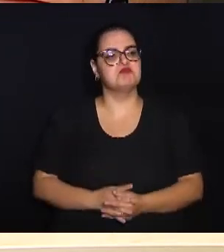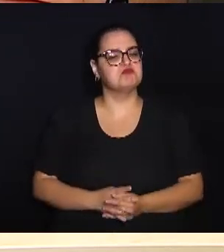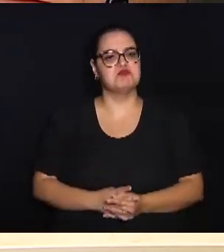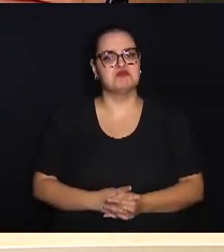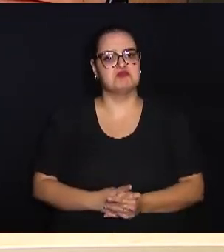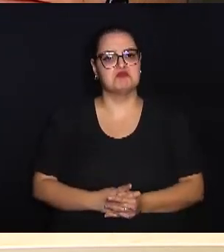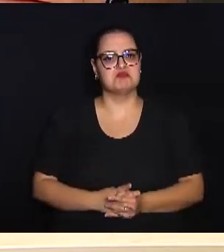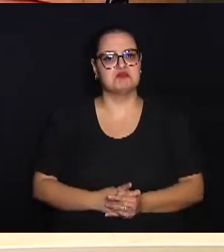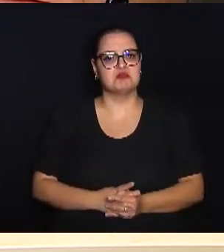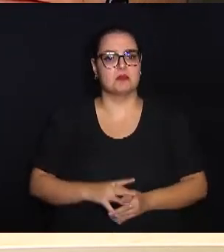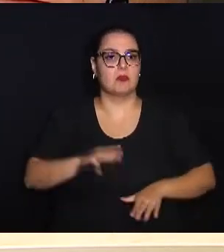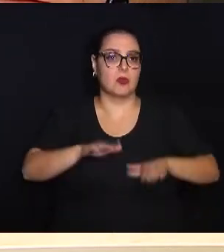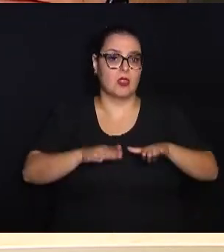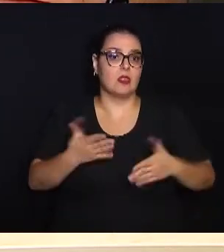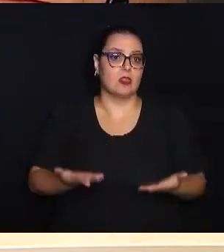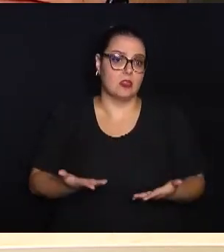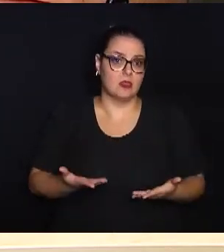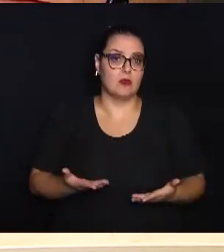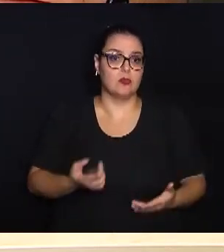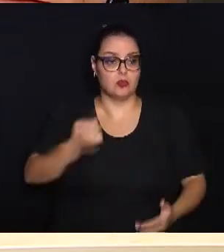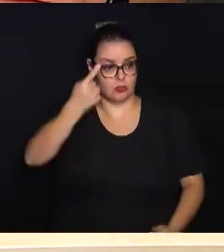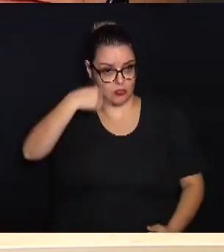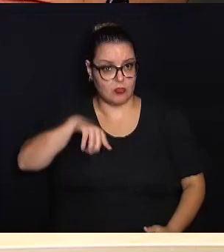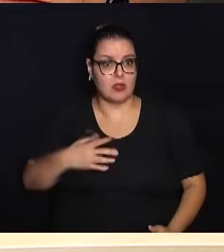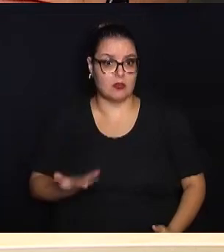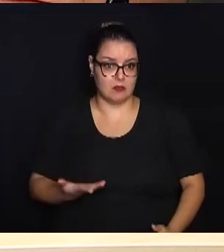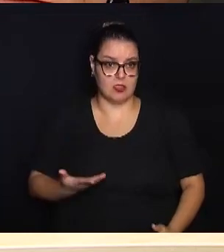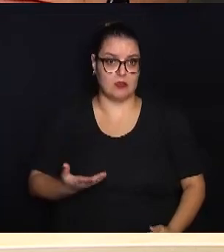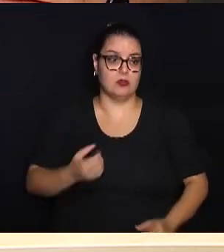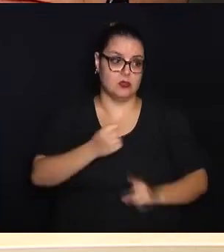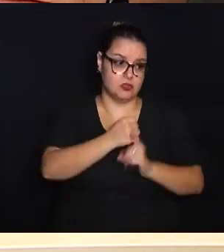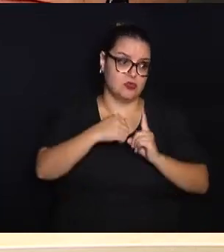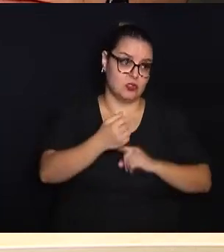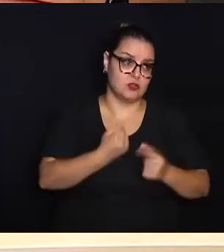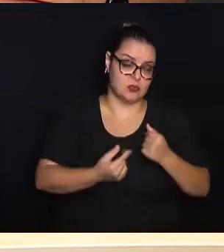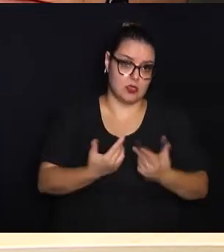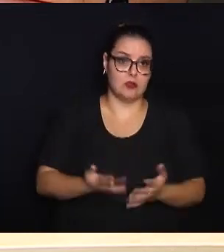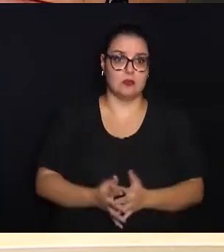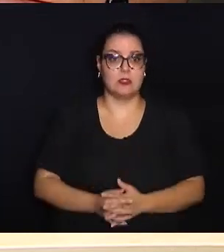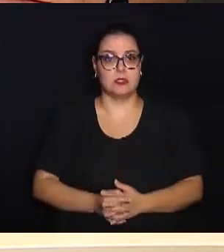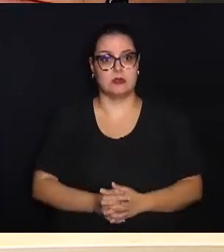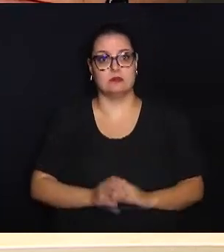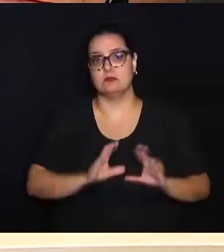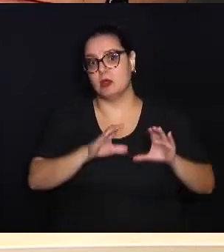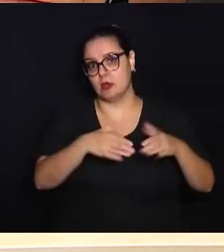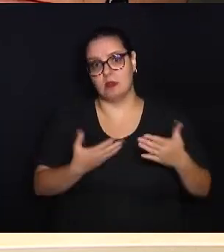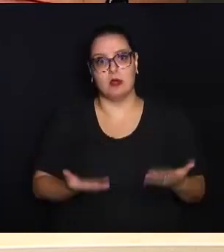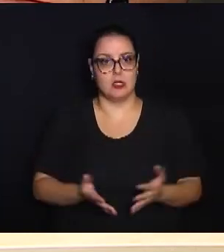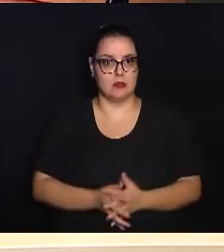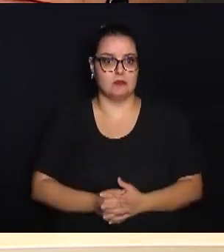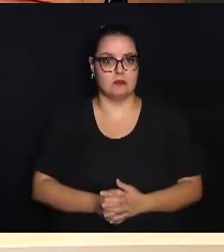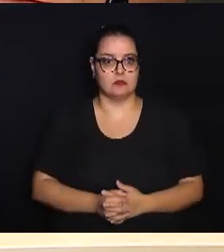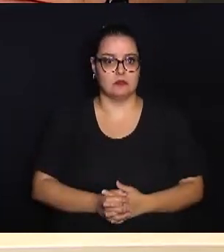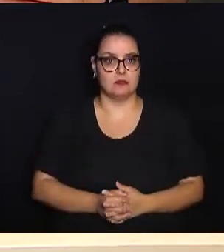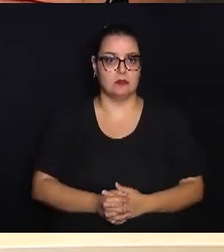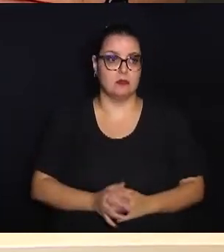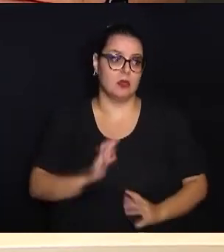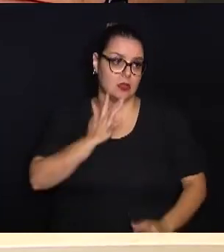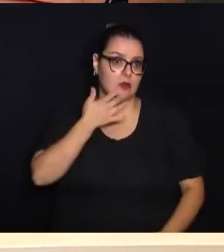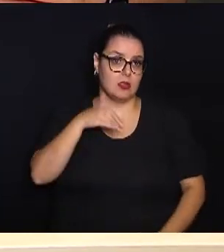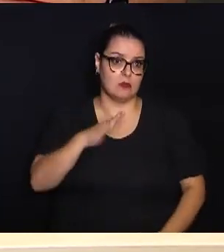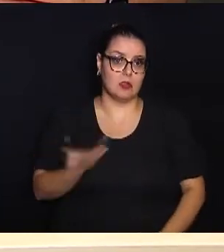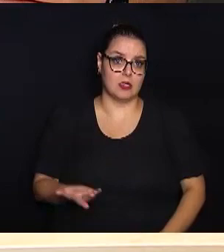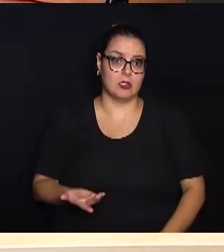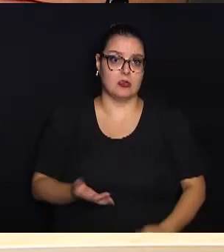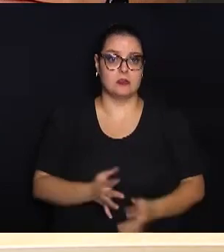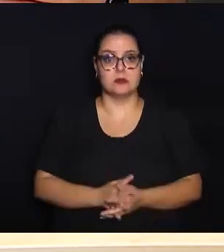professor? Depende muito do perfil e do perfil socioeconômico. Então, as classes C e D preferem